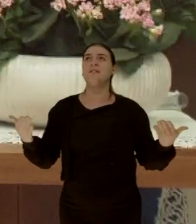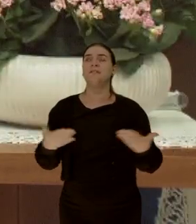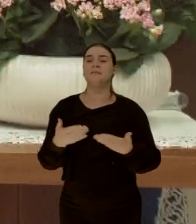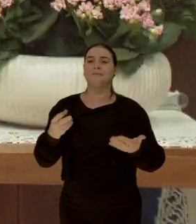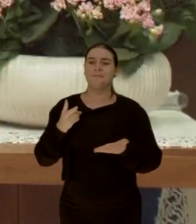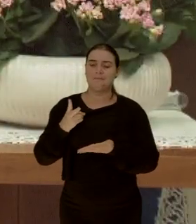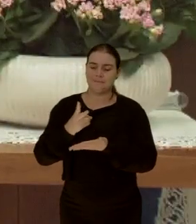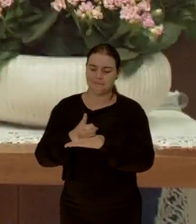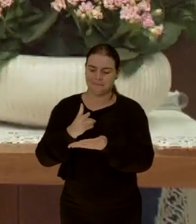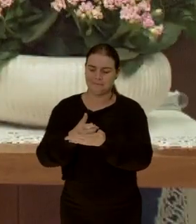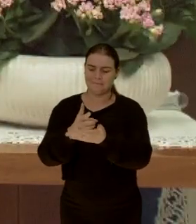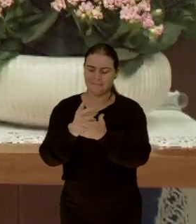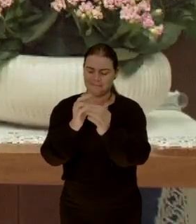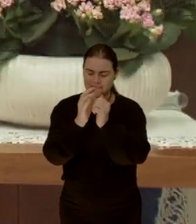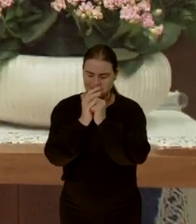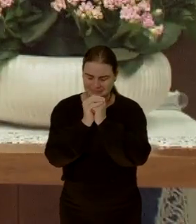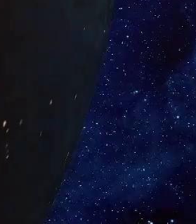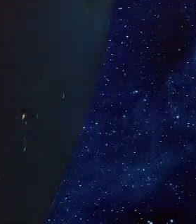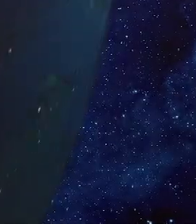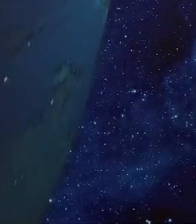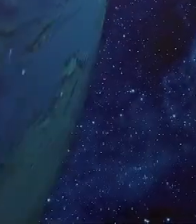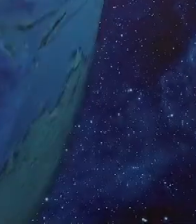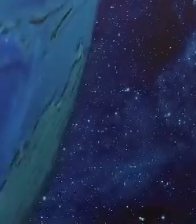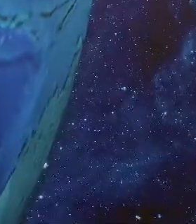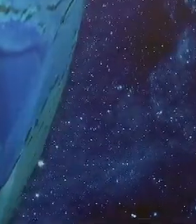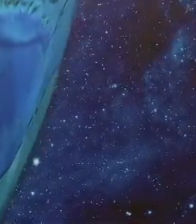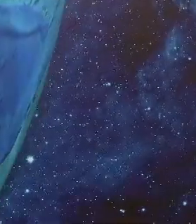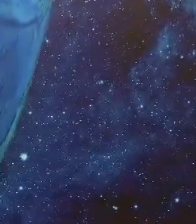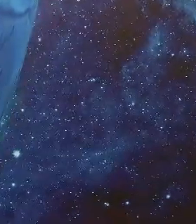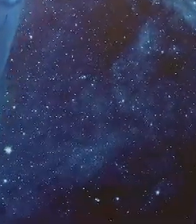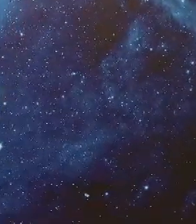para sempre. Amém.